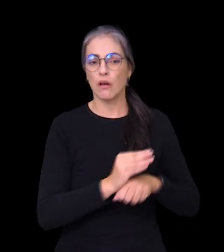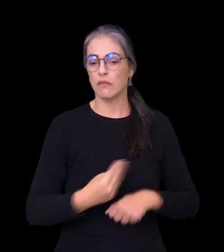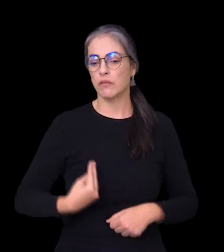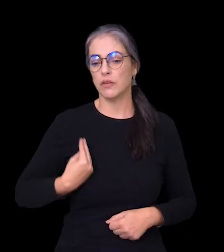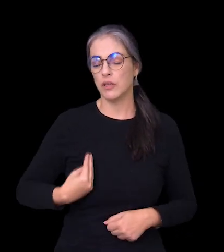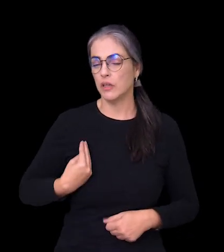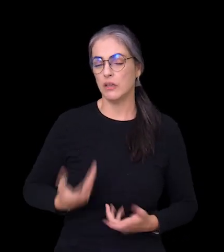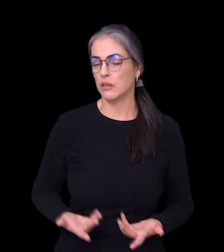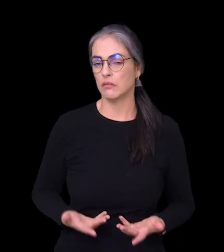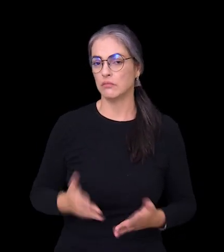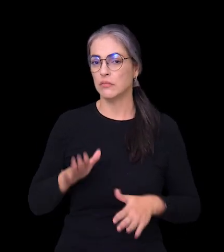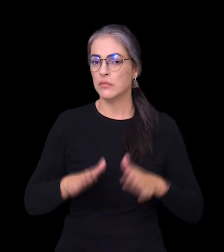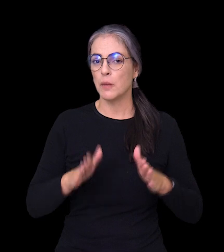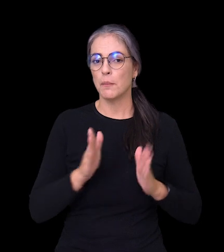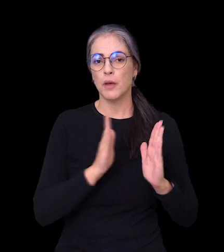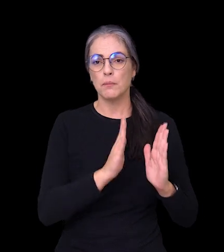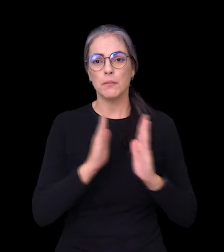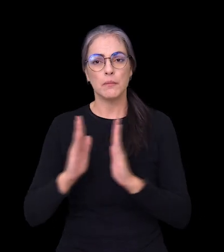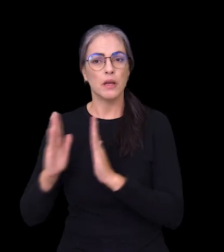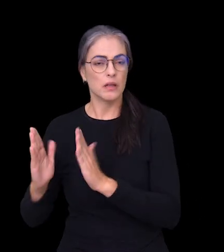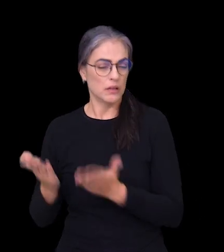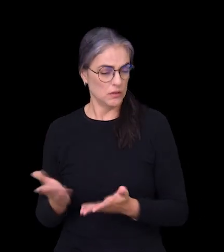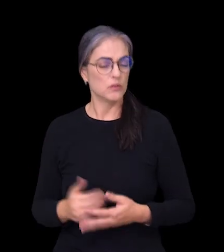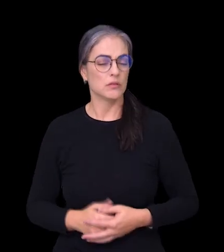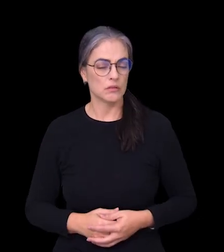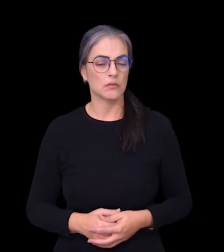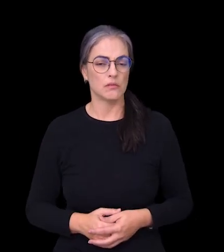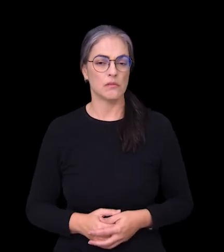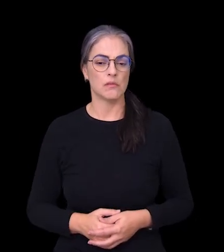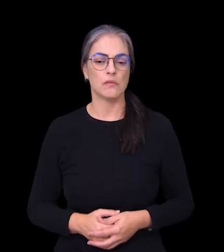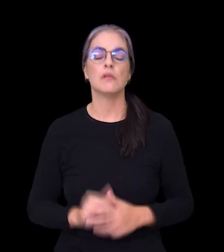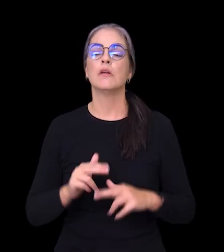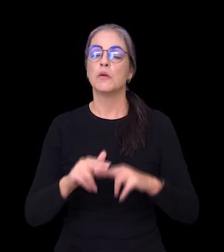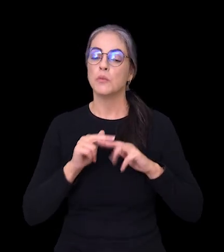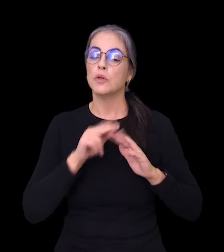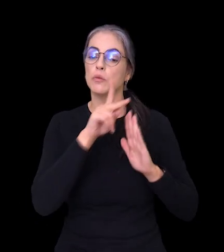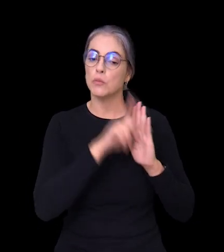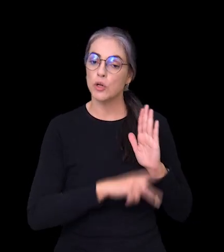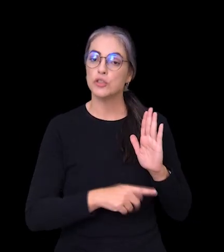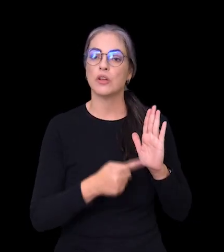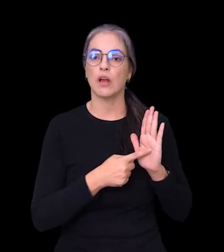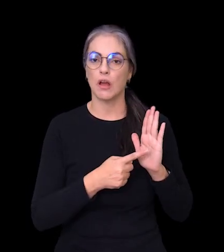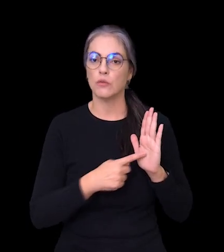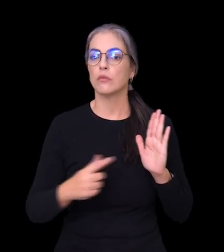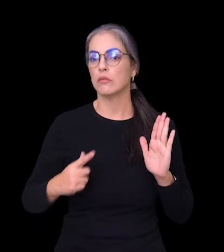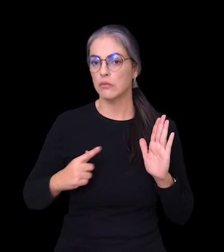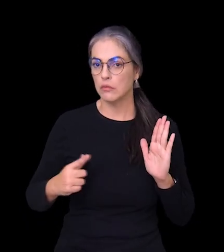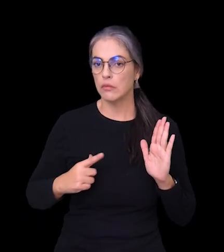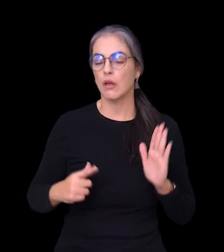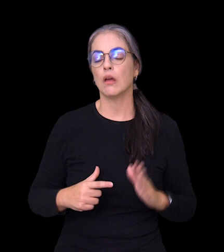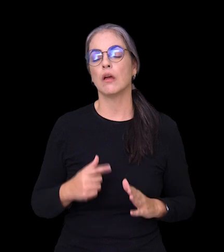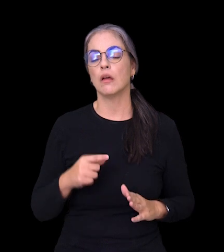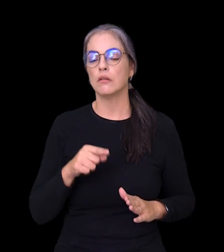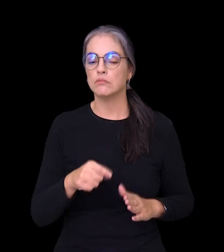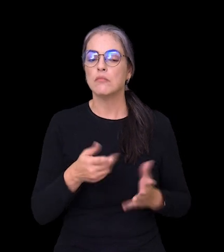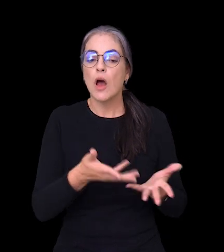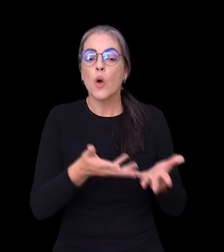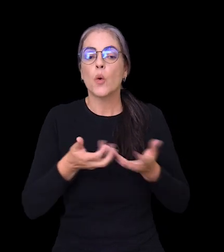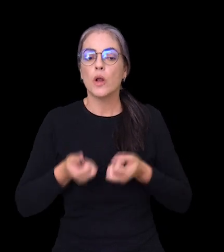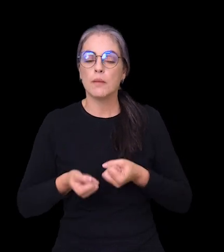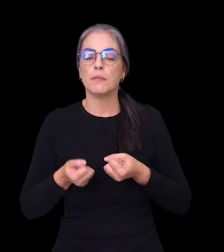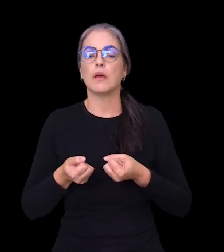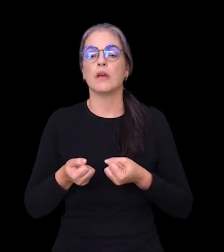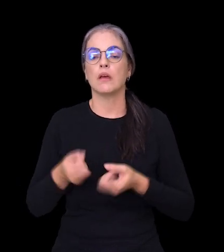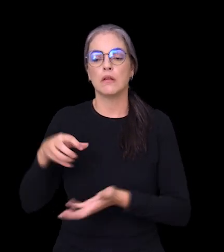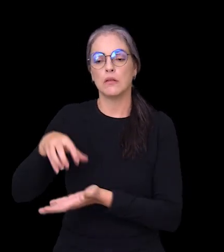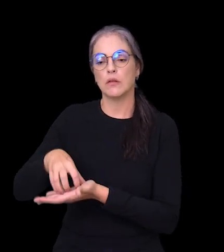de um cuidado específico. Então, o projeto também inclui a questão do acolhimento e ele traz a importância da transversalidade